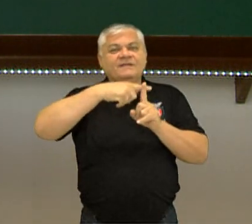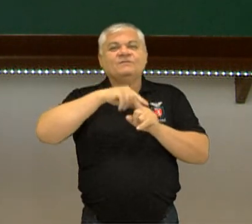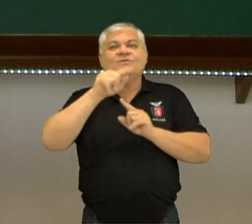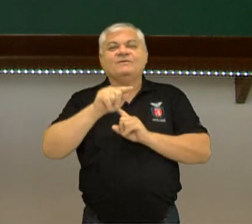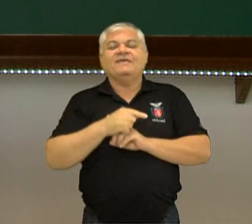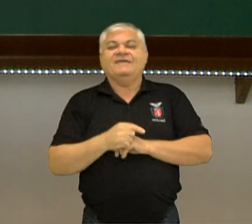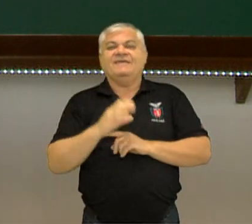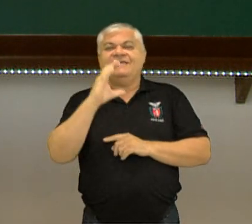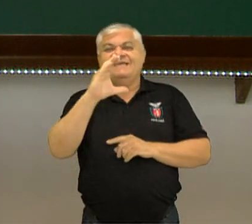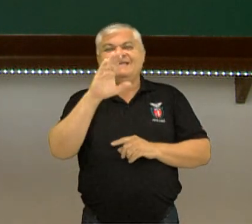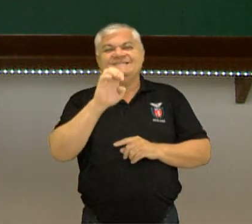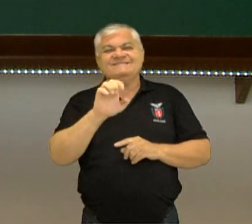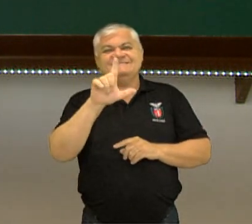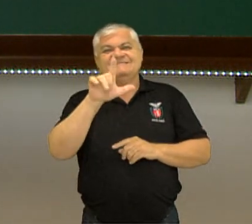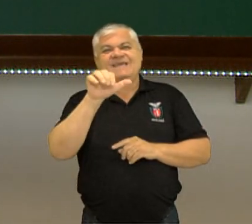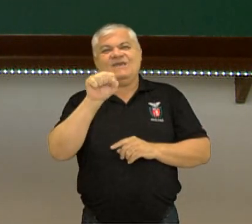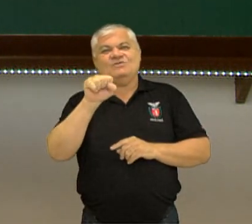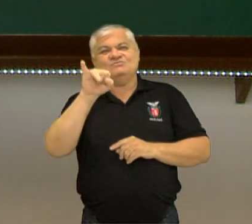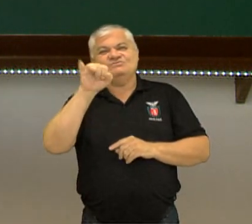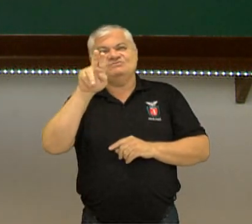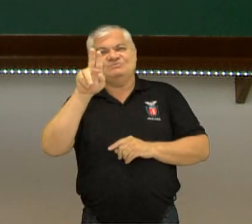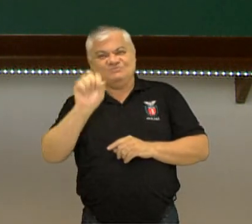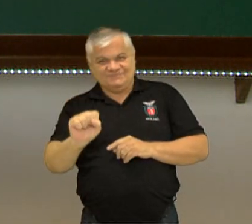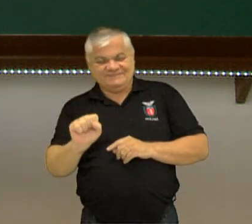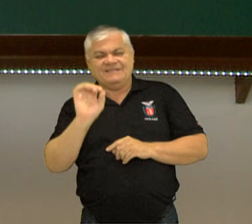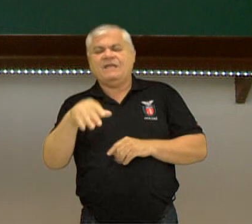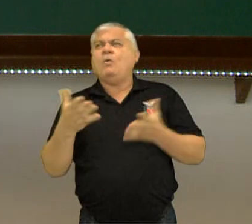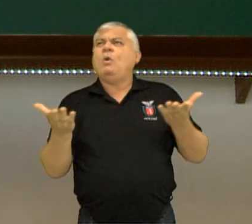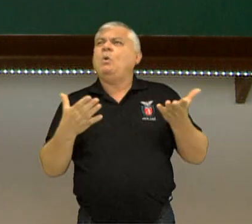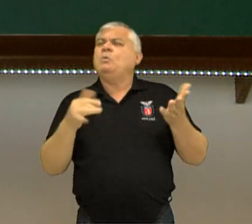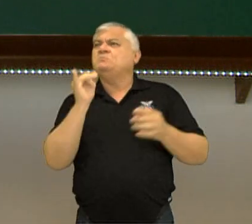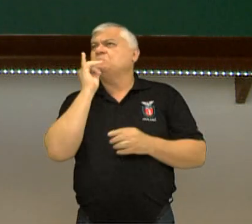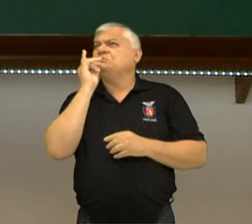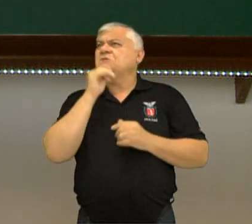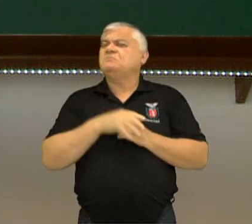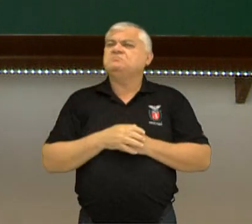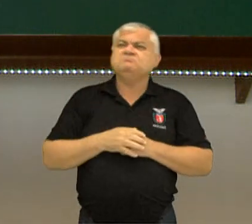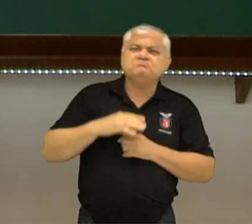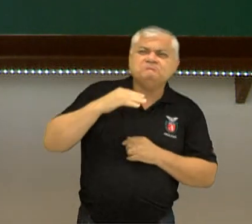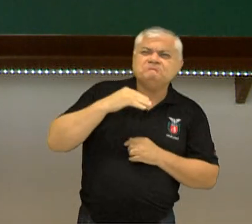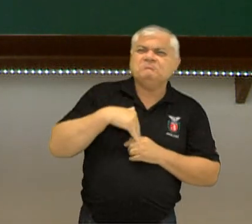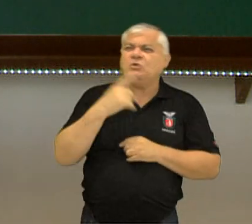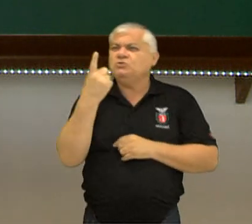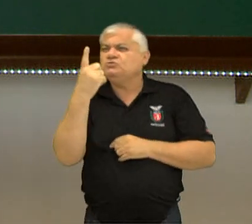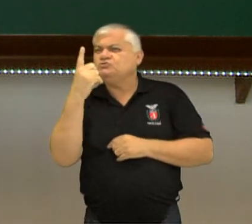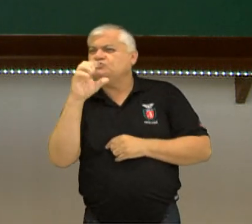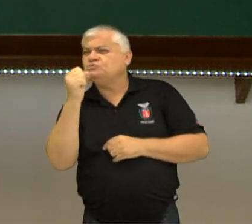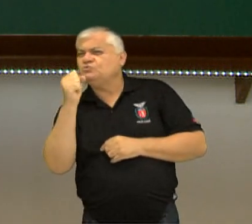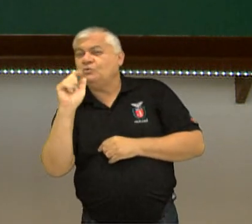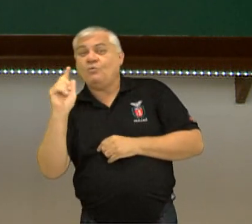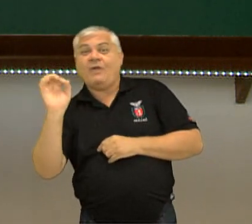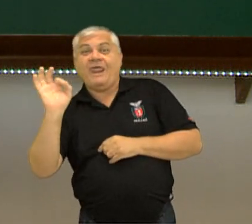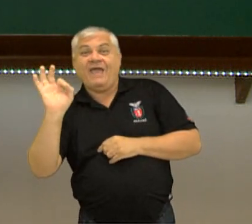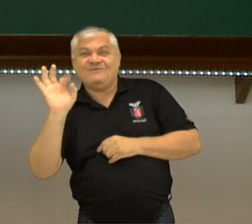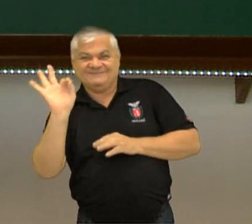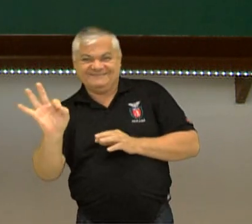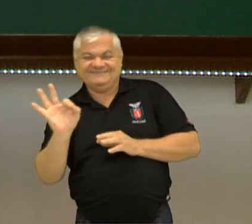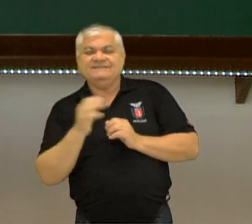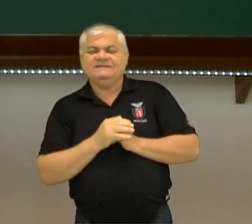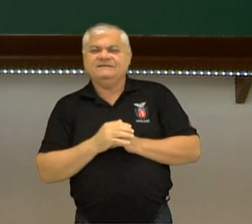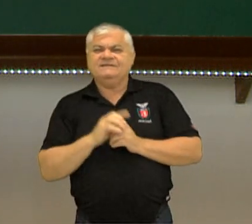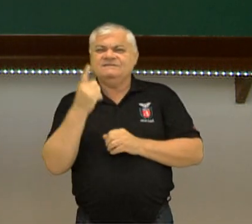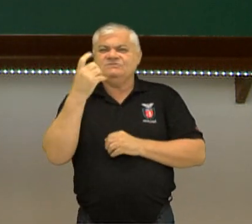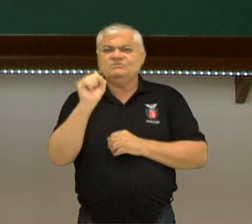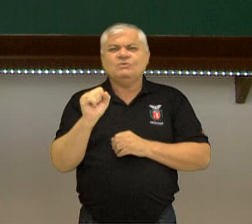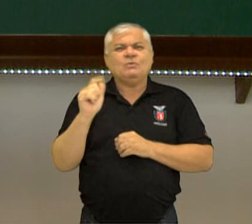unidade Celsius, né? Por exemplo, hoje está fazendo 18 graus Celsius. Os Celsius você